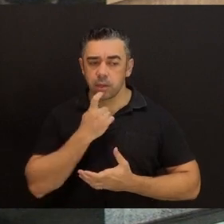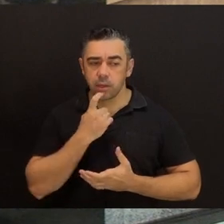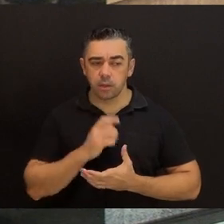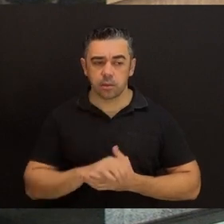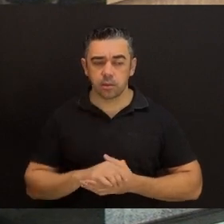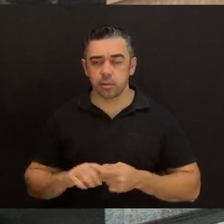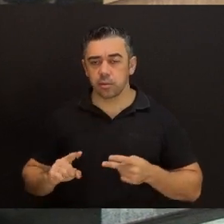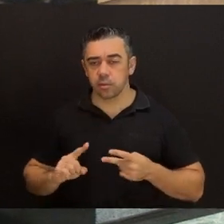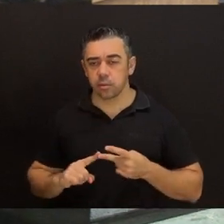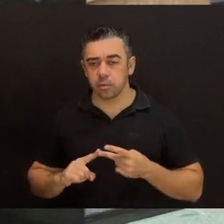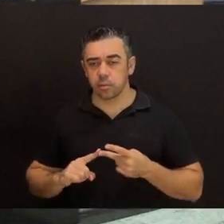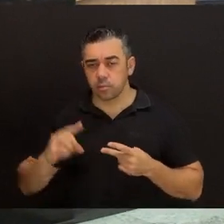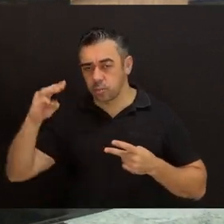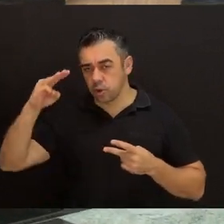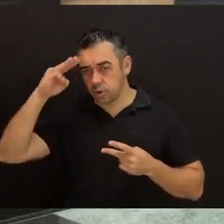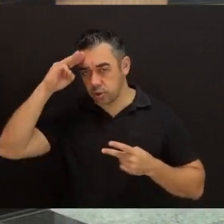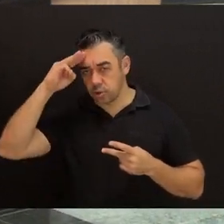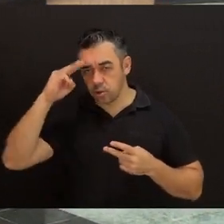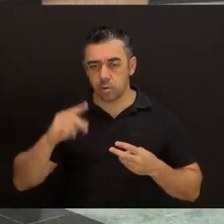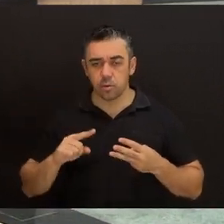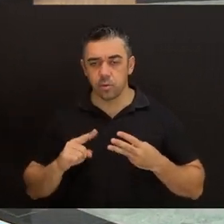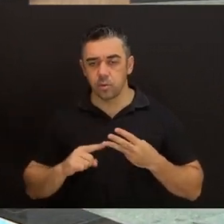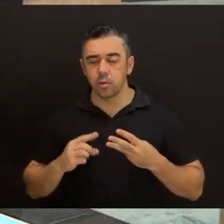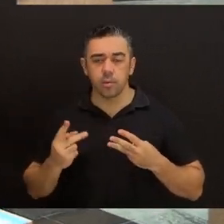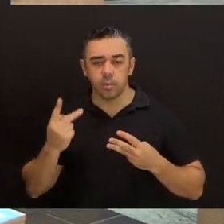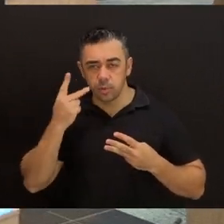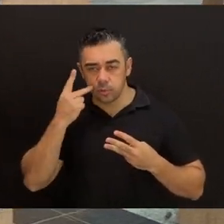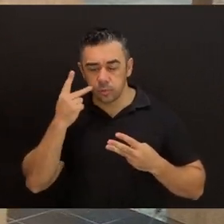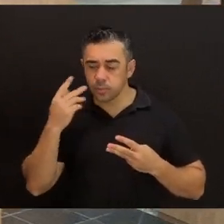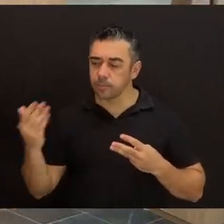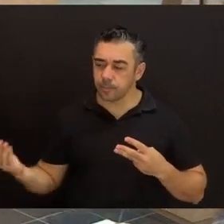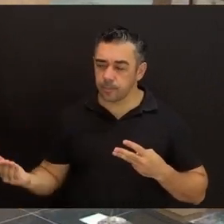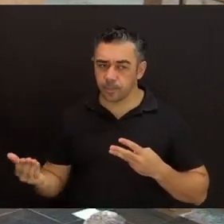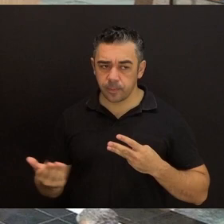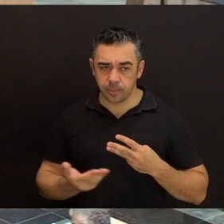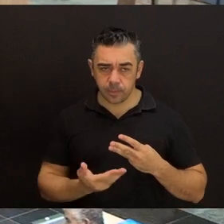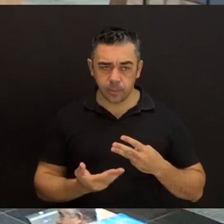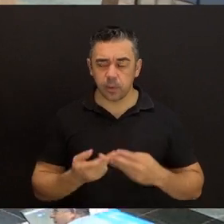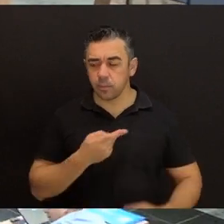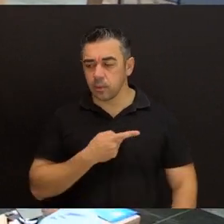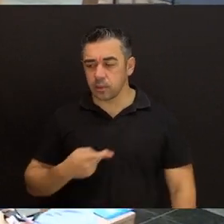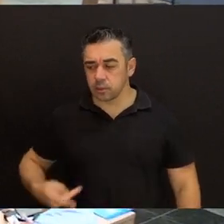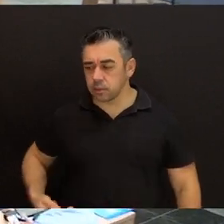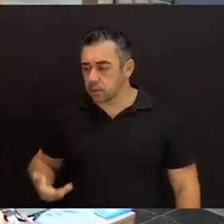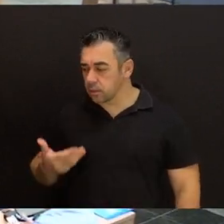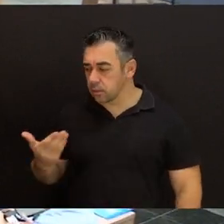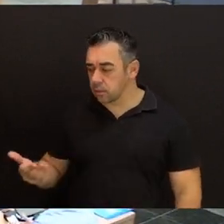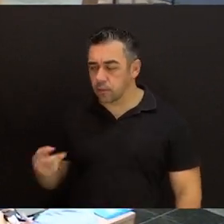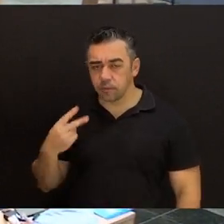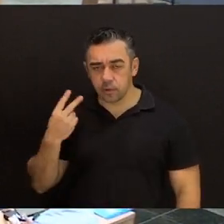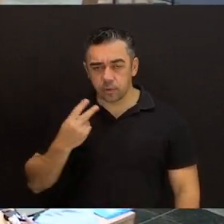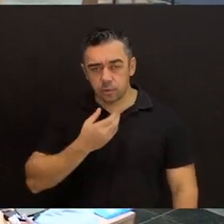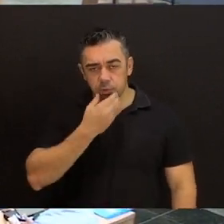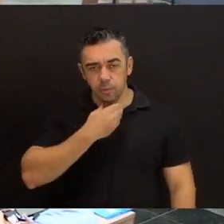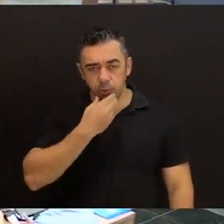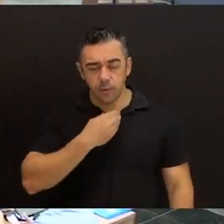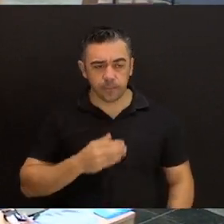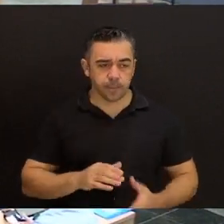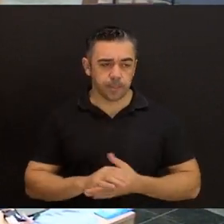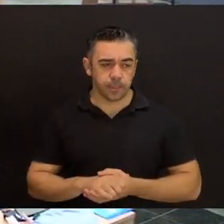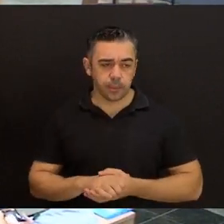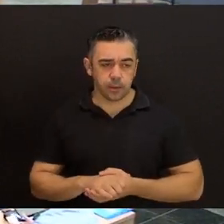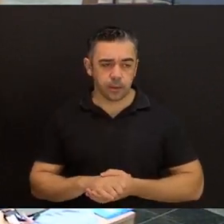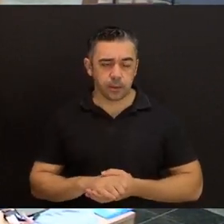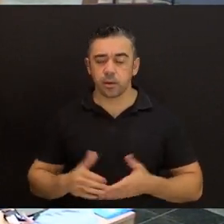delegado Michel e José Possebon neste momento passa a presidência dessa casa ao Vereador Samuel Pinheiro